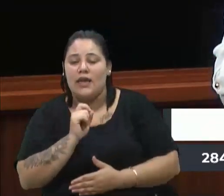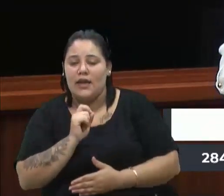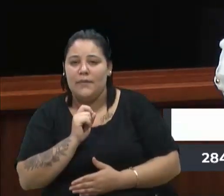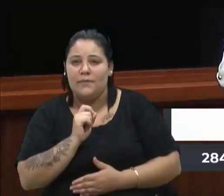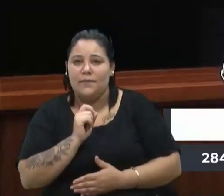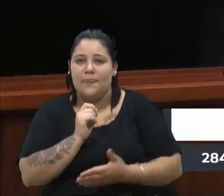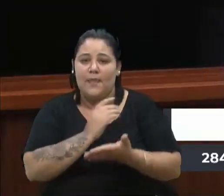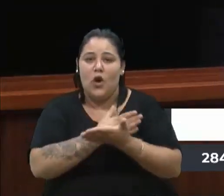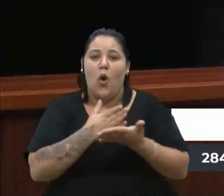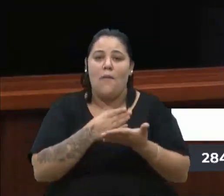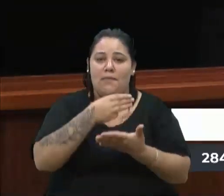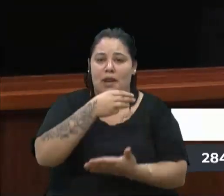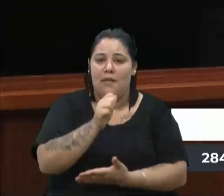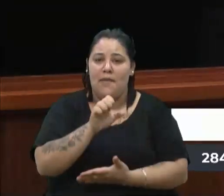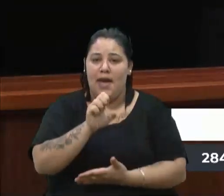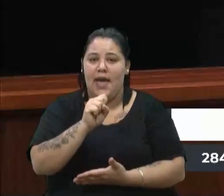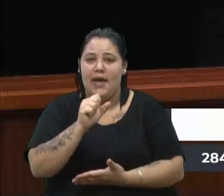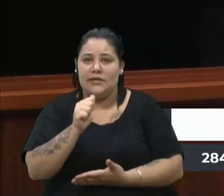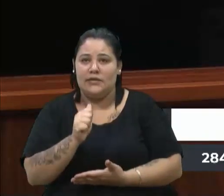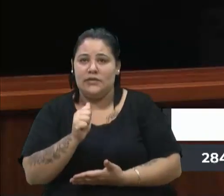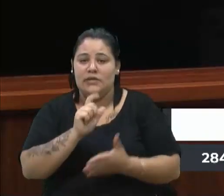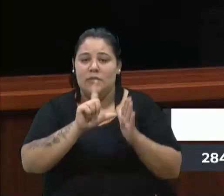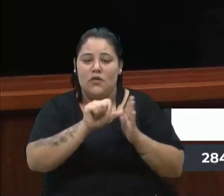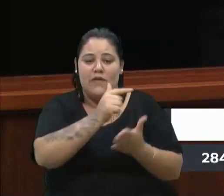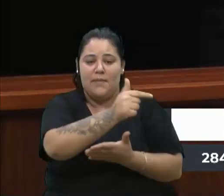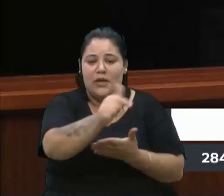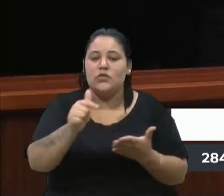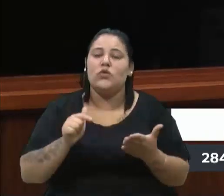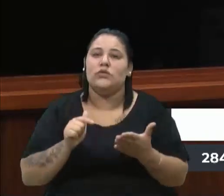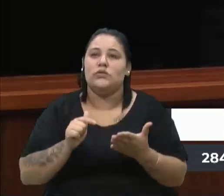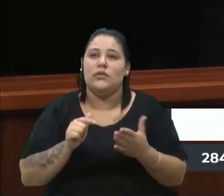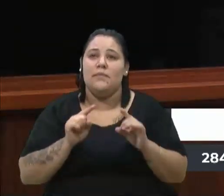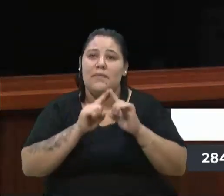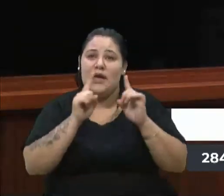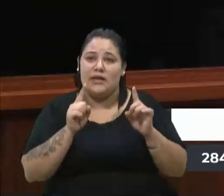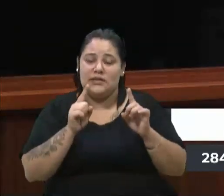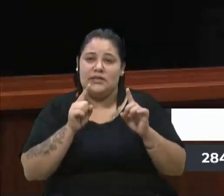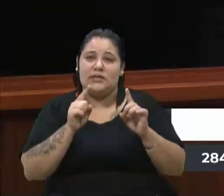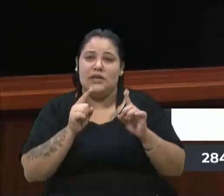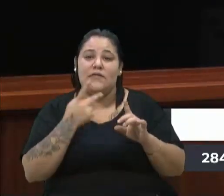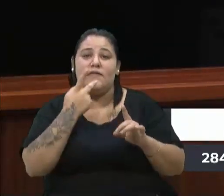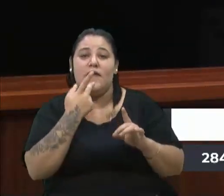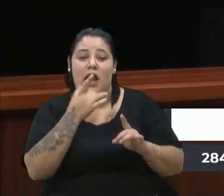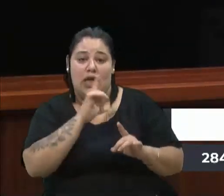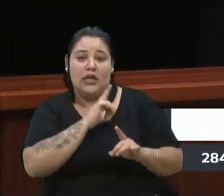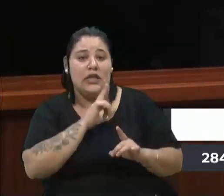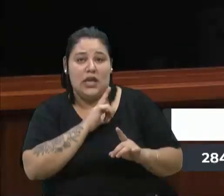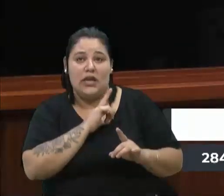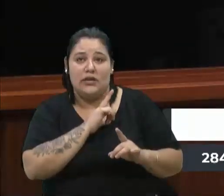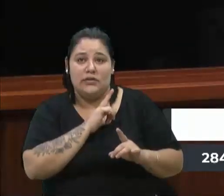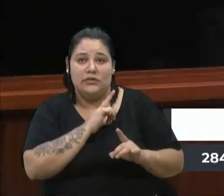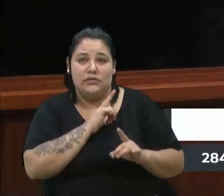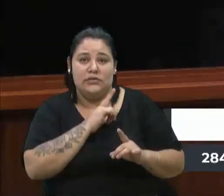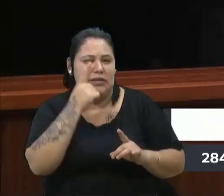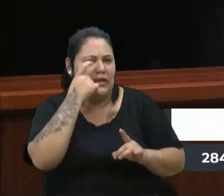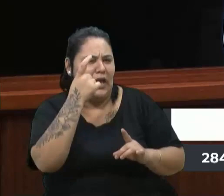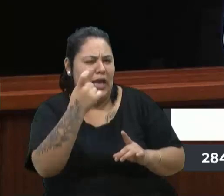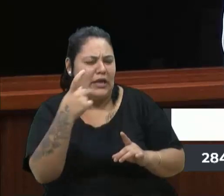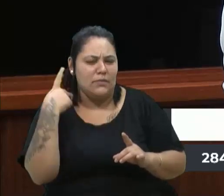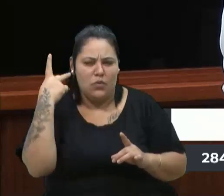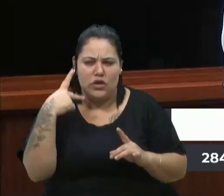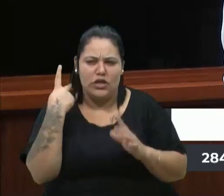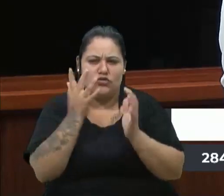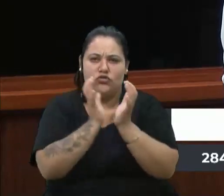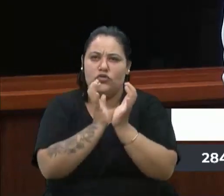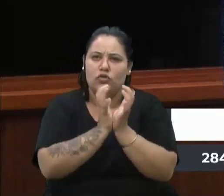pela Maesa, né? Depois vai para as outras, mas ele insinua que existe interesses políticos,